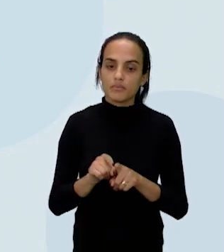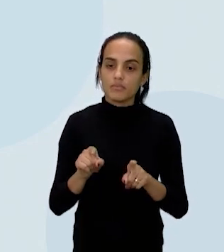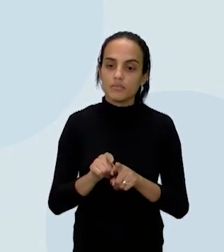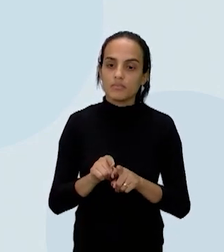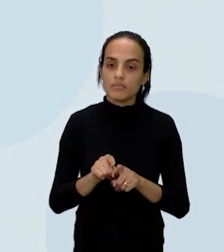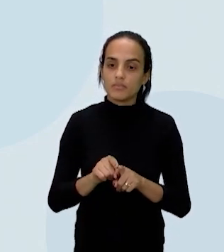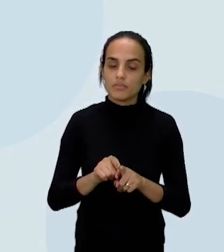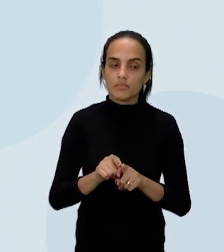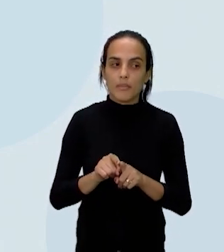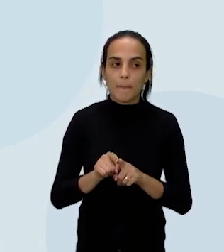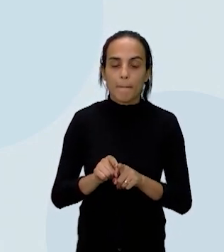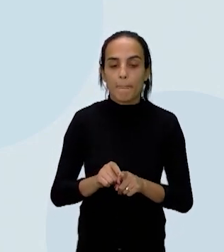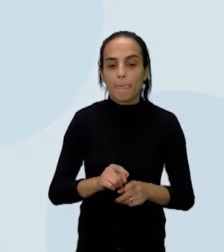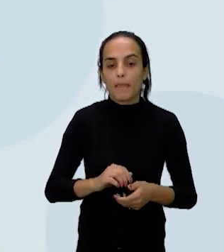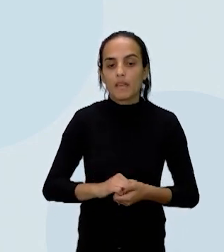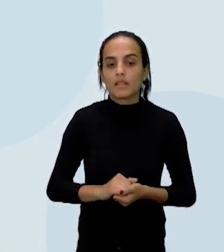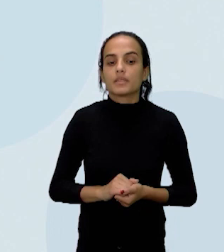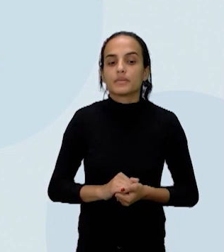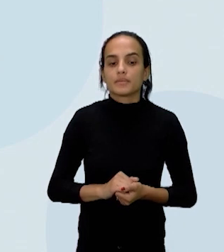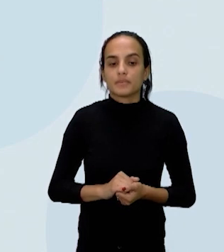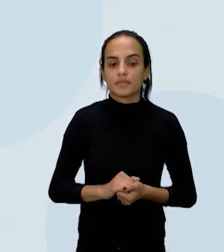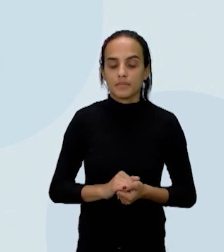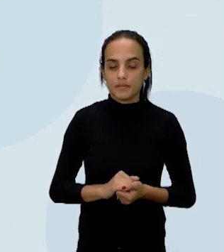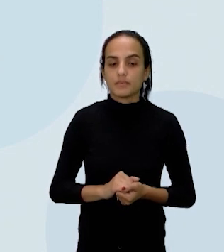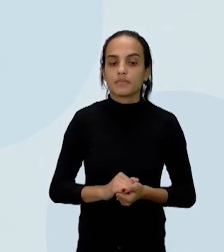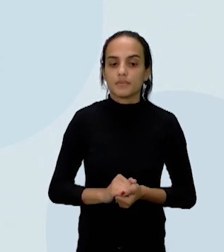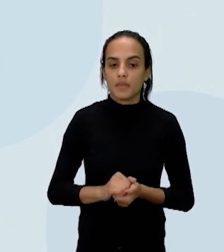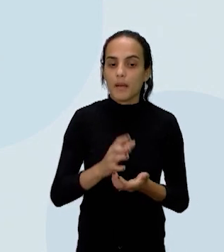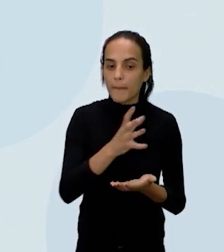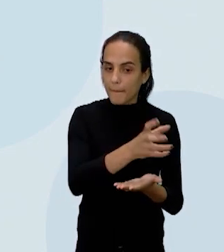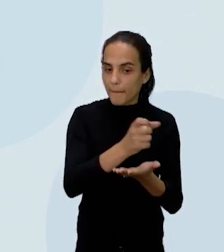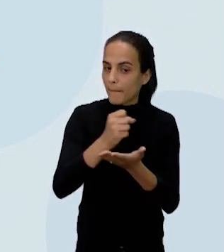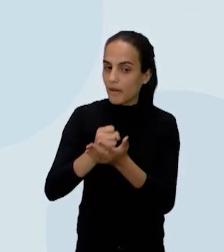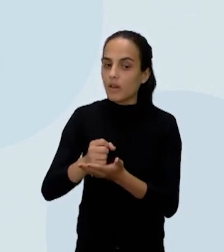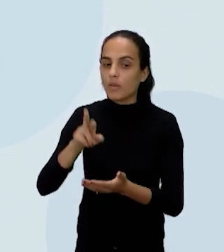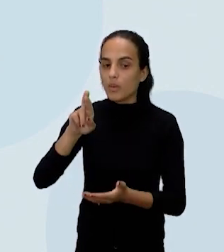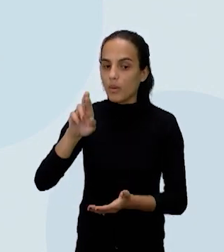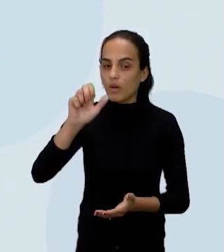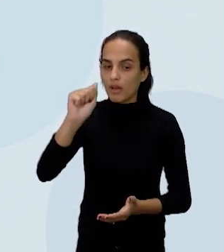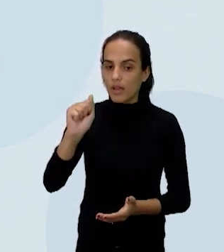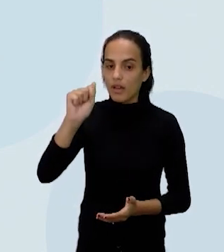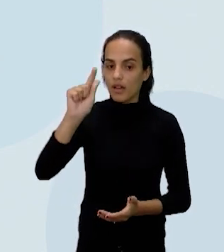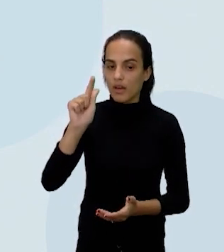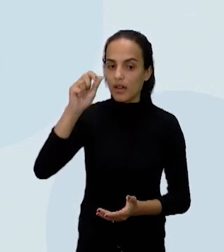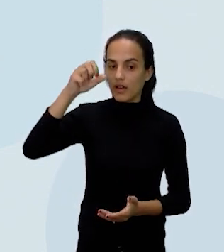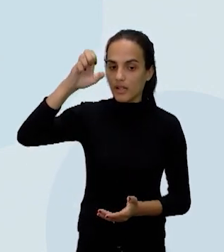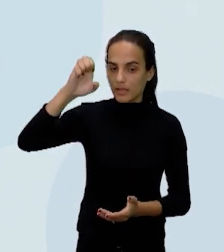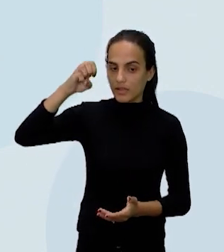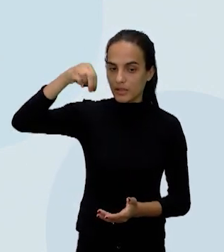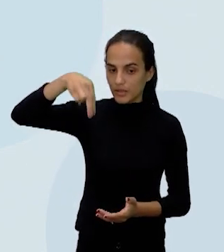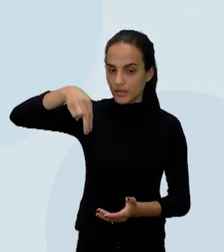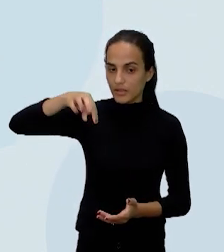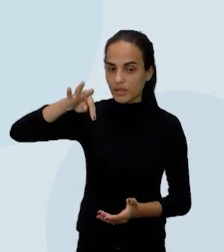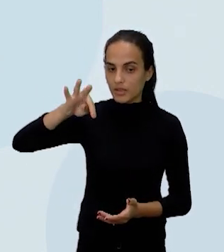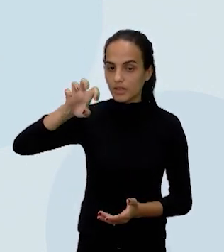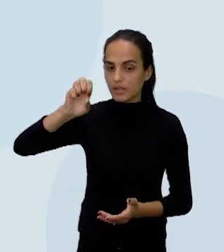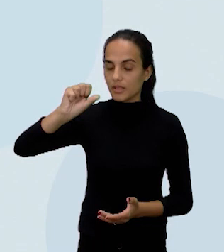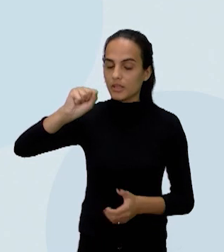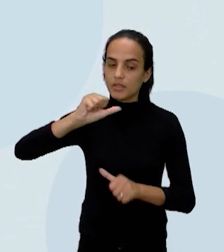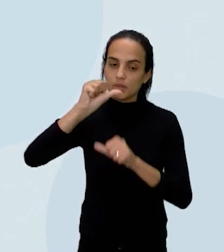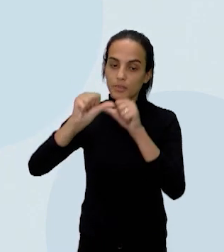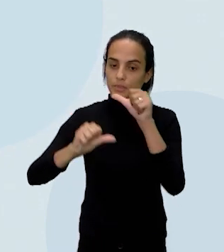vou lá na minha fórmula, na minha equação, pego os reagentes, os produtos, e substituo na minha